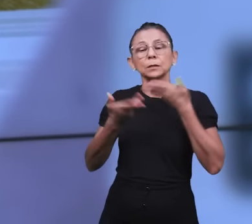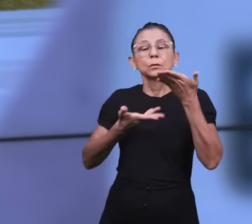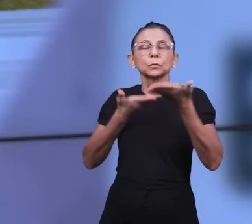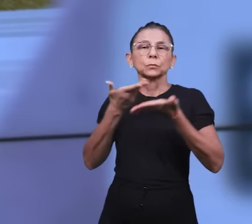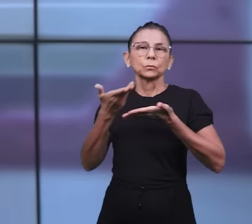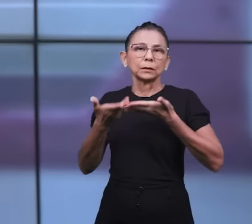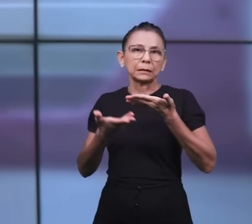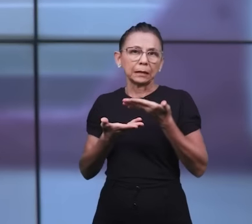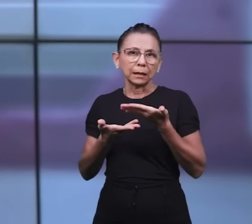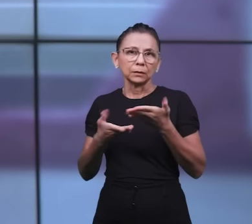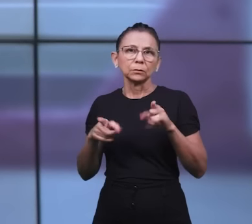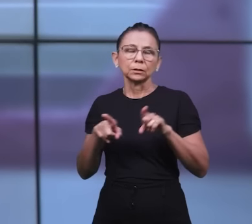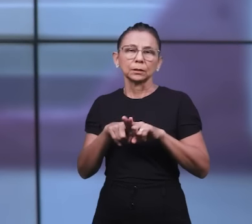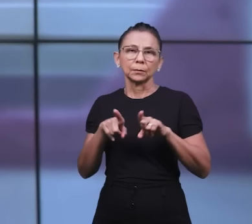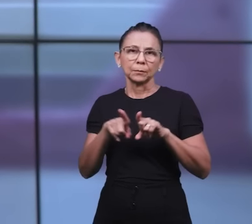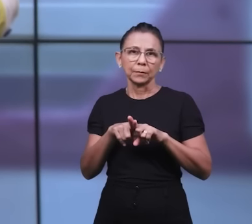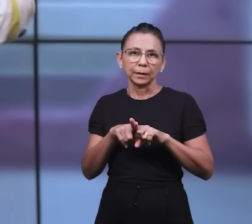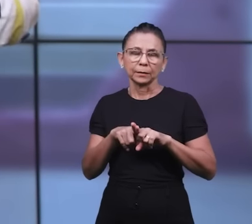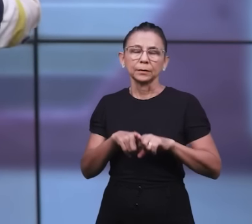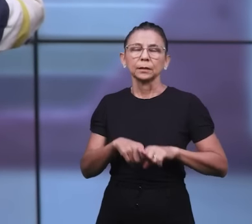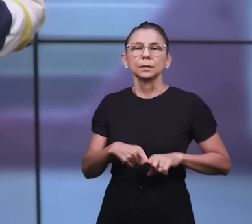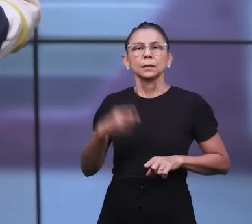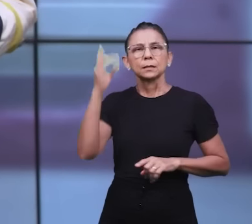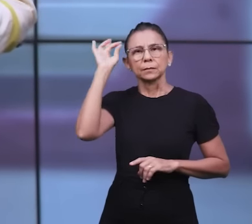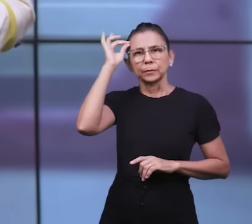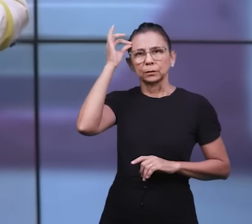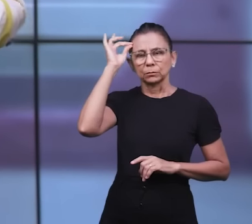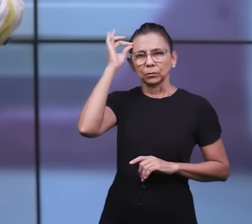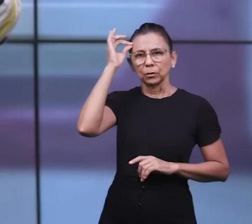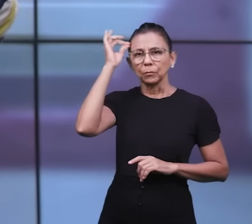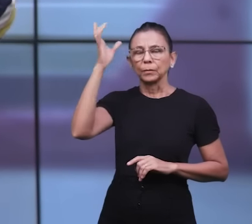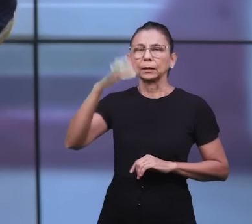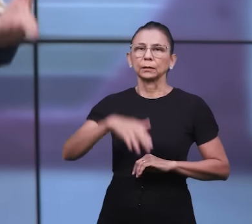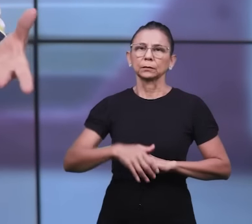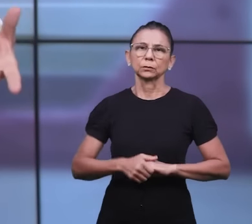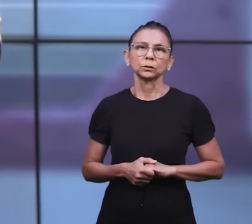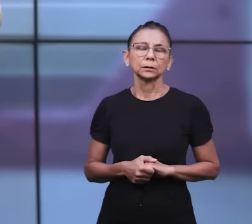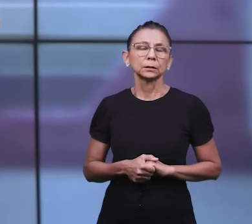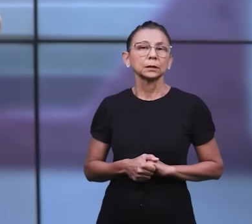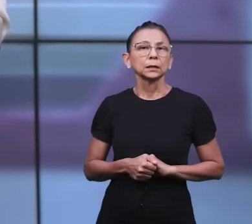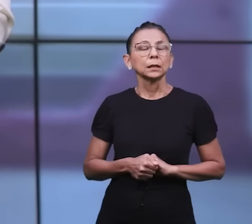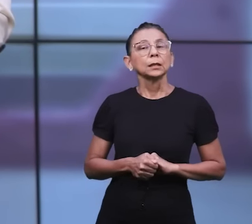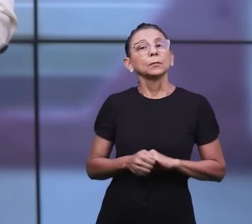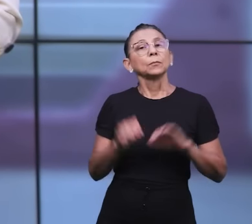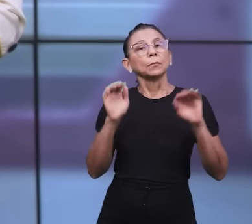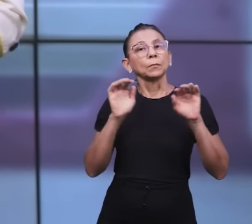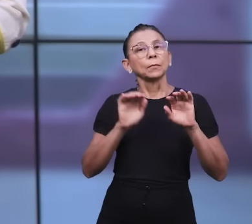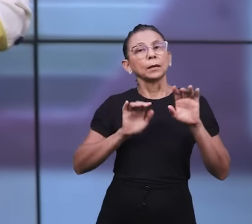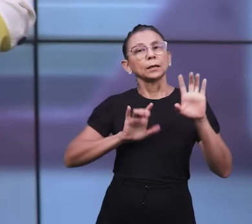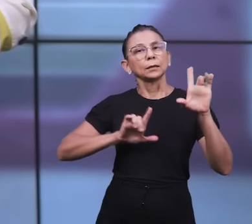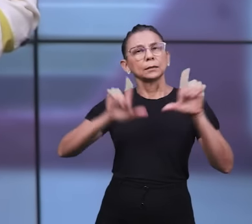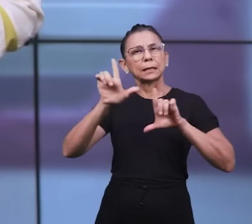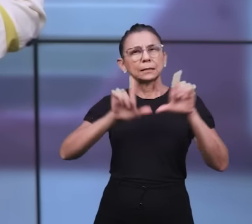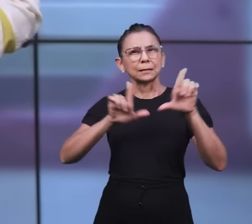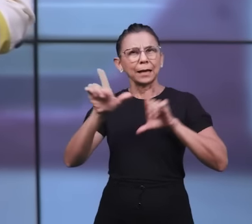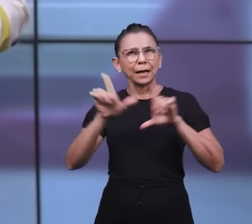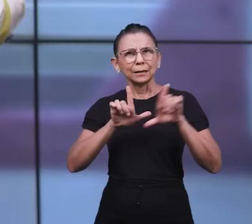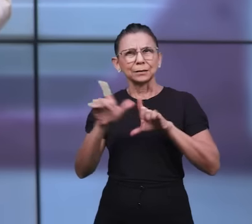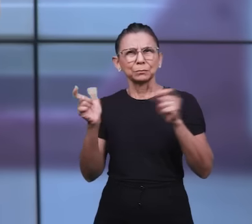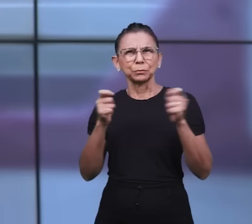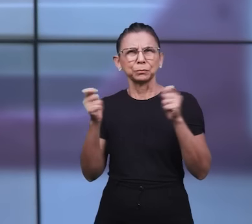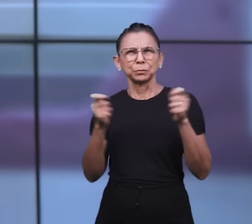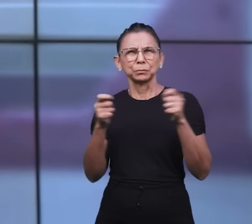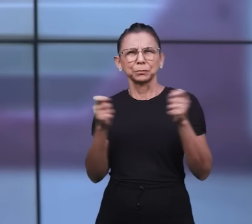espiritual compreendemos que a dependência digital se refere ao uso excessivo das tecnologias quando a pessoa